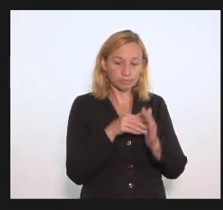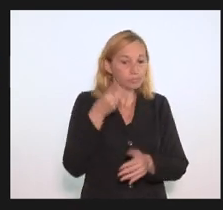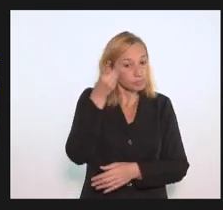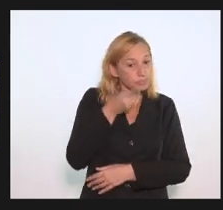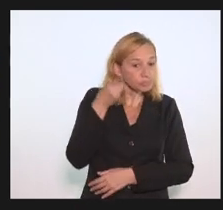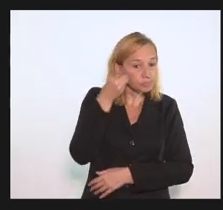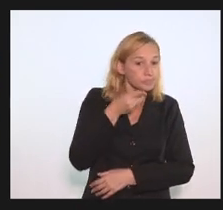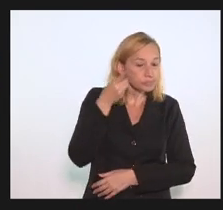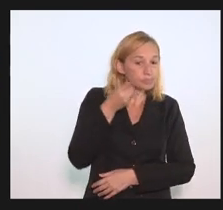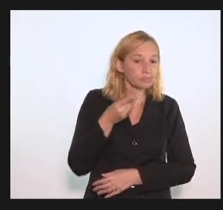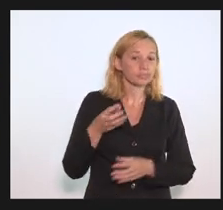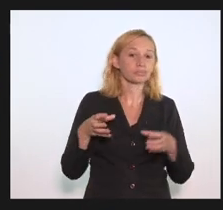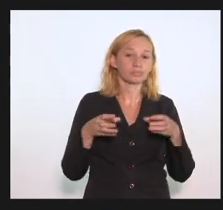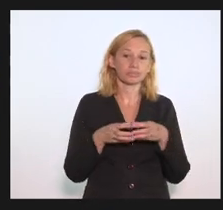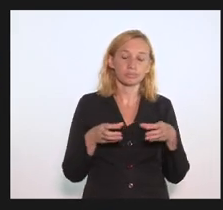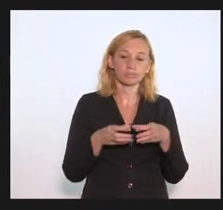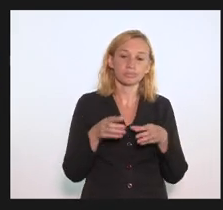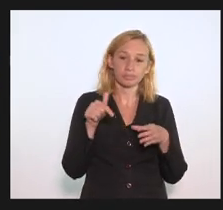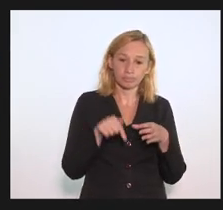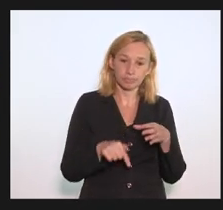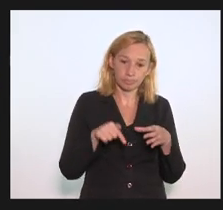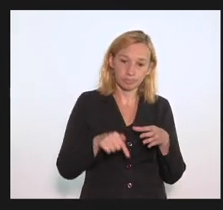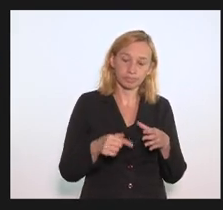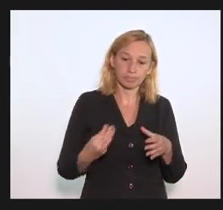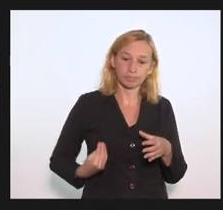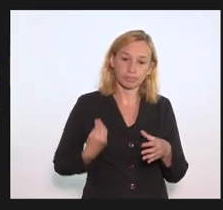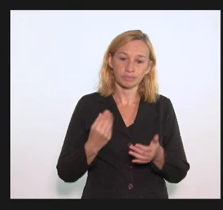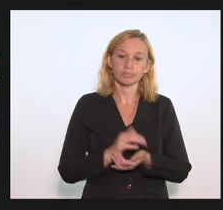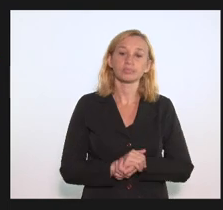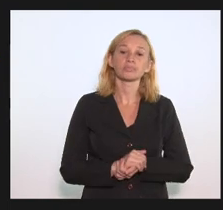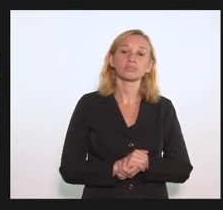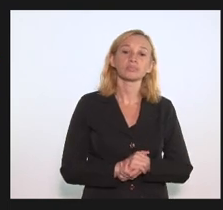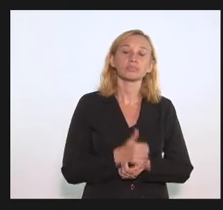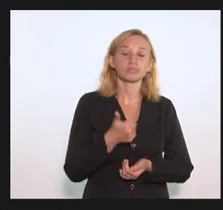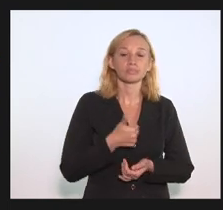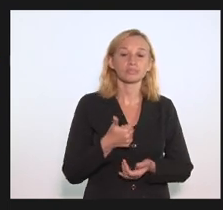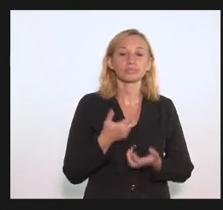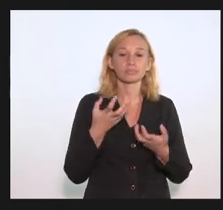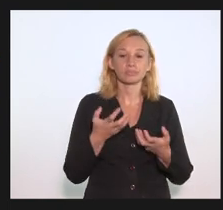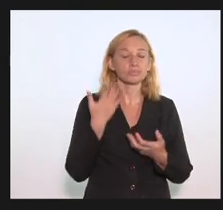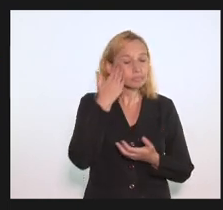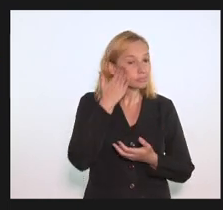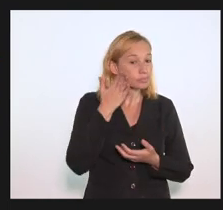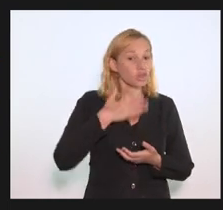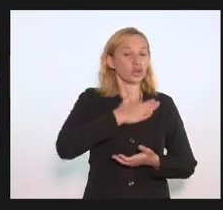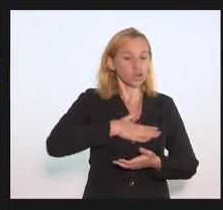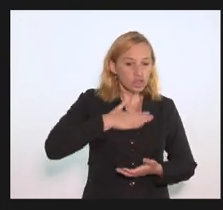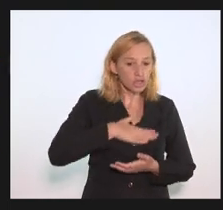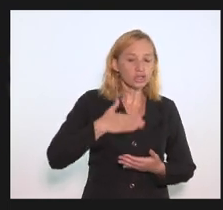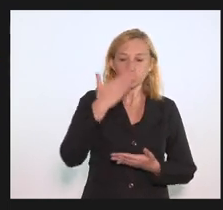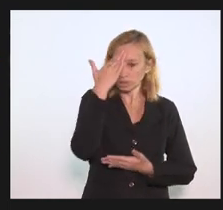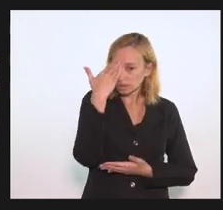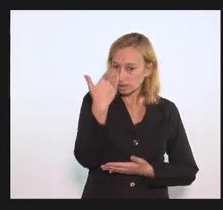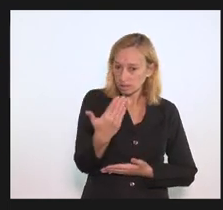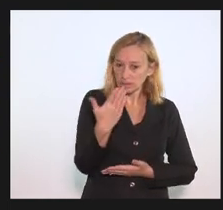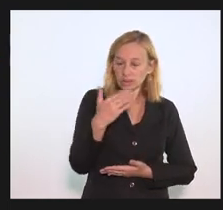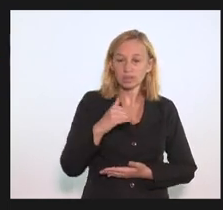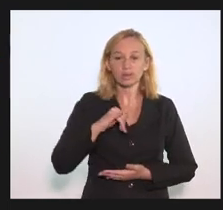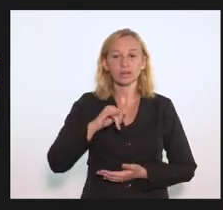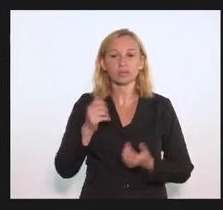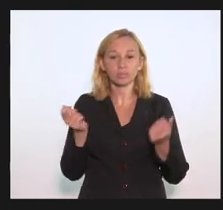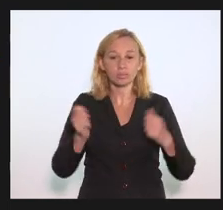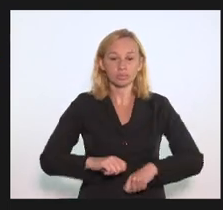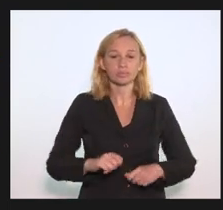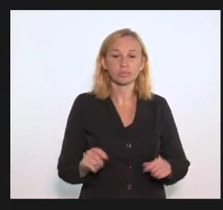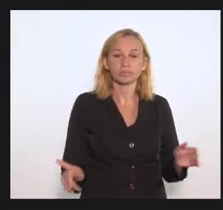deputados e deputadas aqui presentes. E primeiro, gostaria de agradecer essa possibilidade de estar aqui